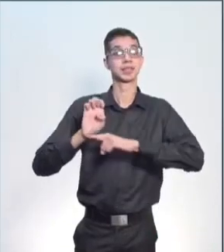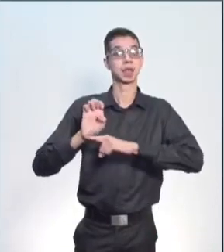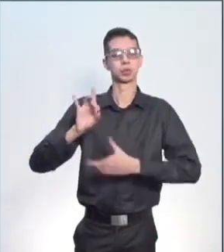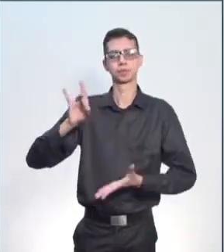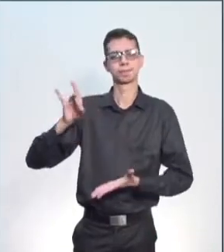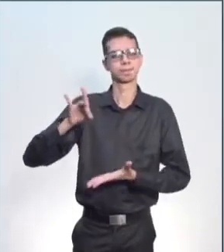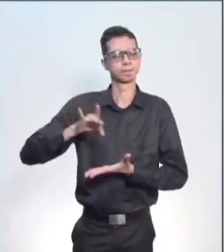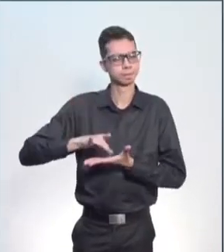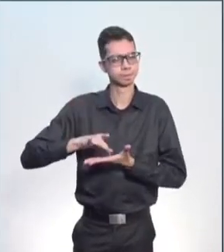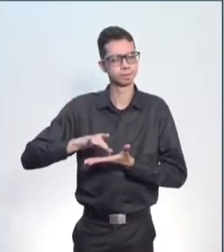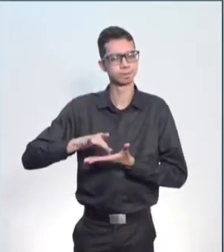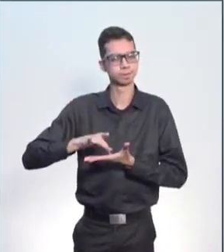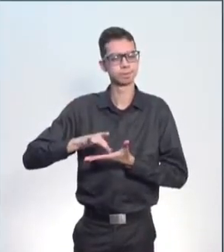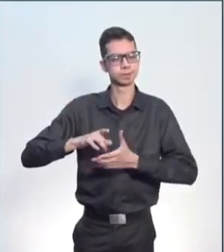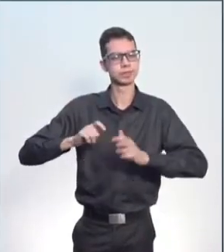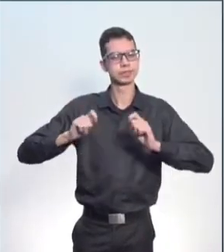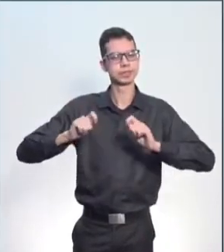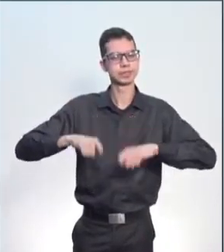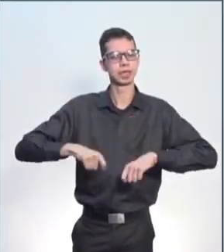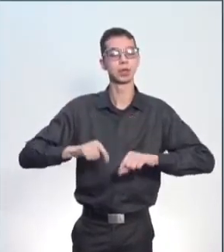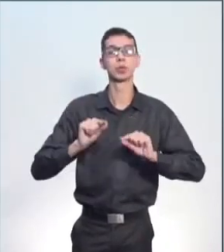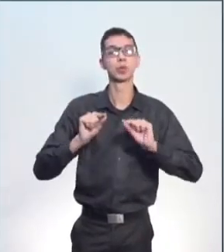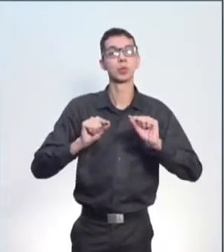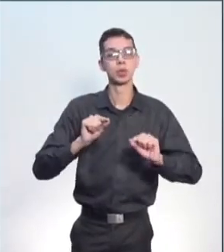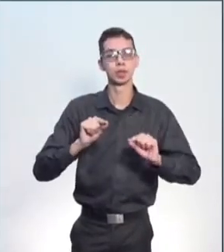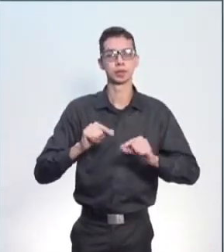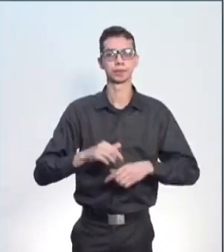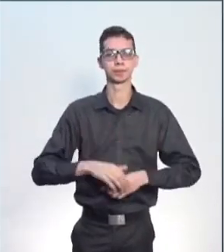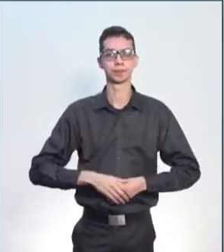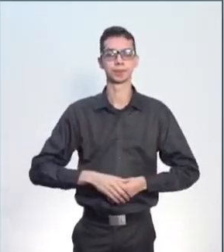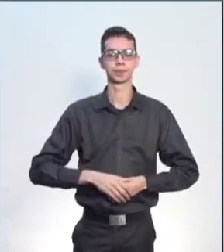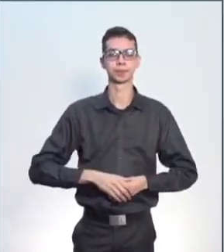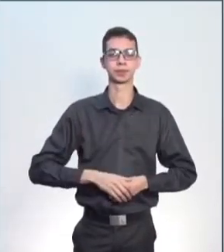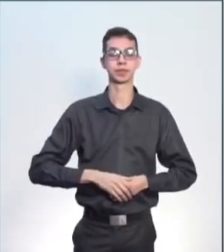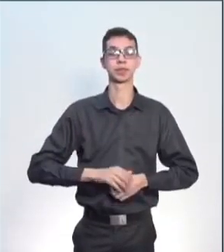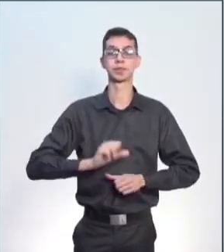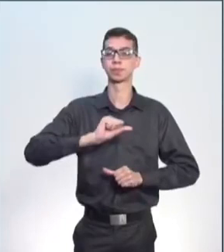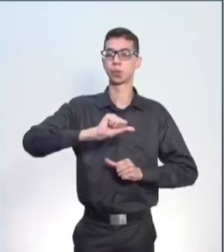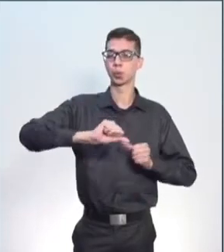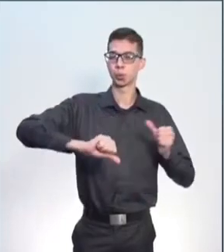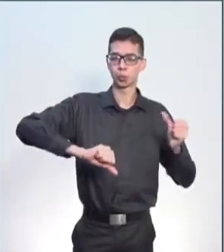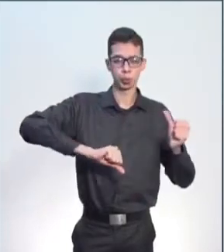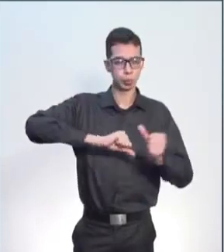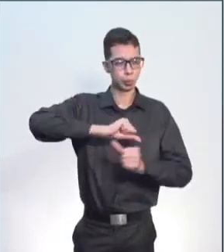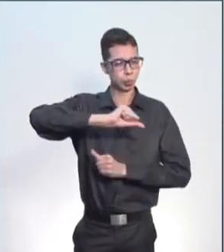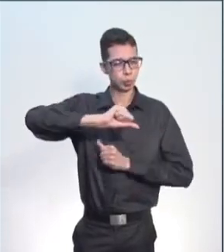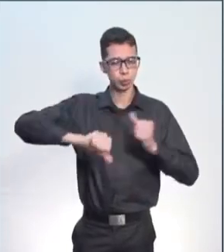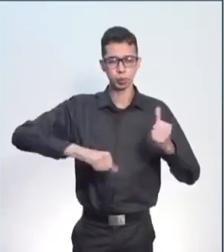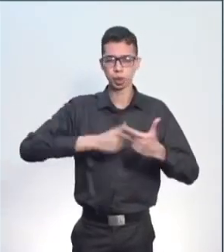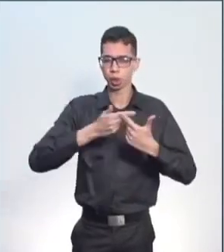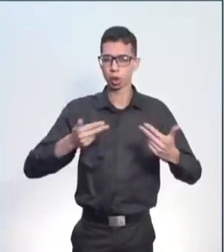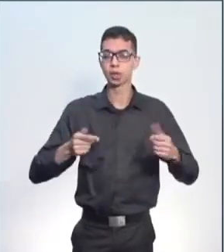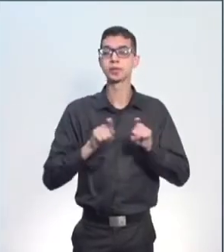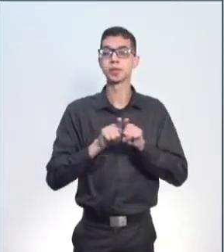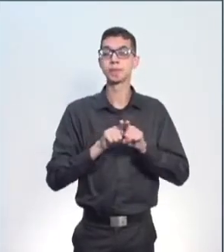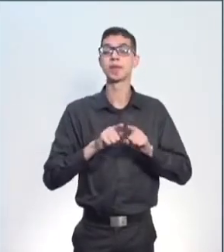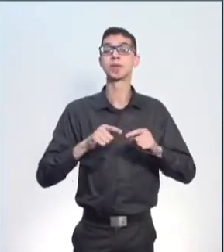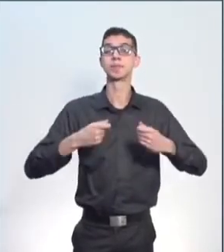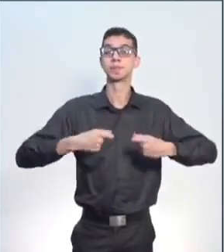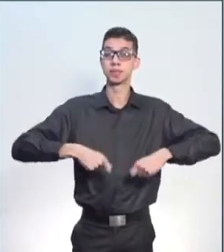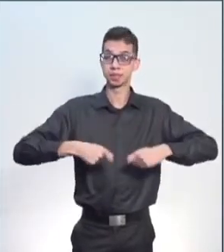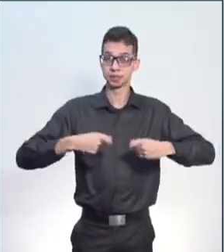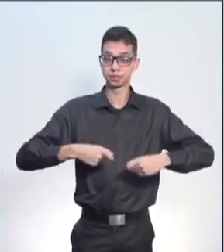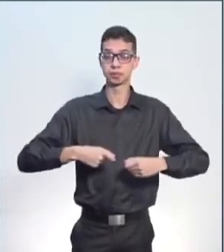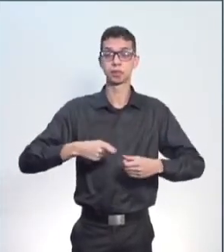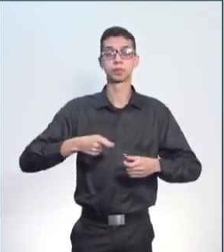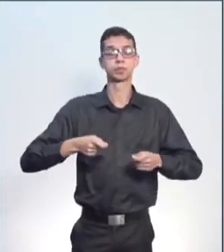e capacidade efetiva de reformar instituições e fazer cumprir as leis propostas e